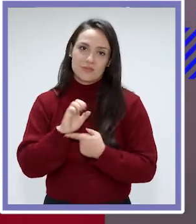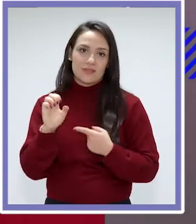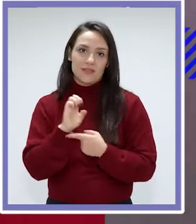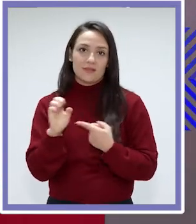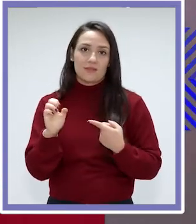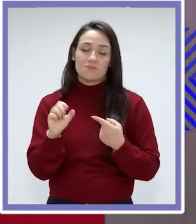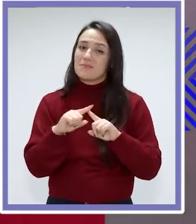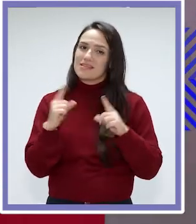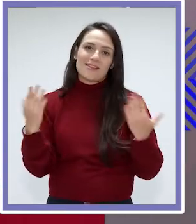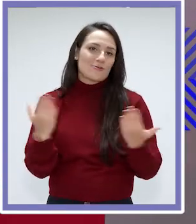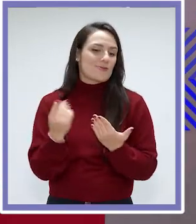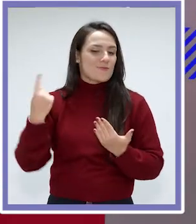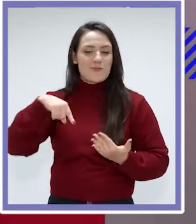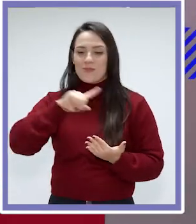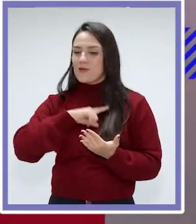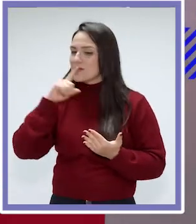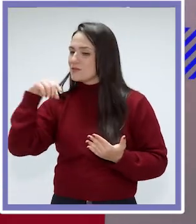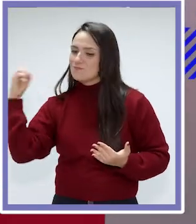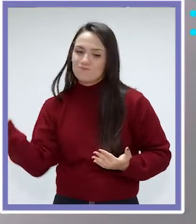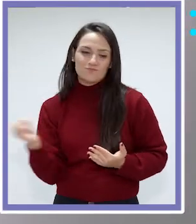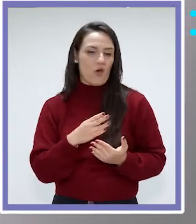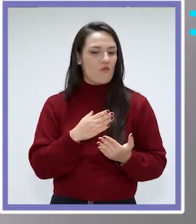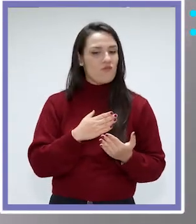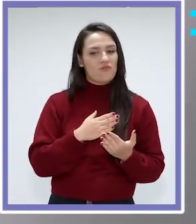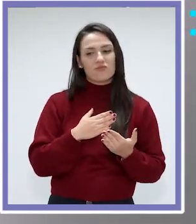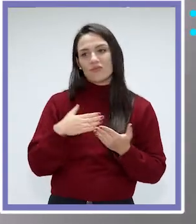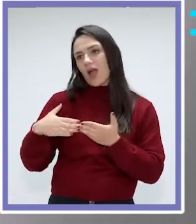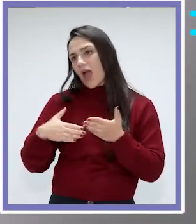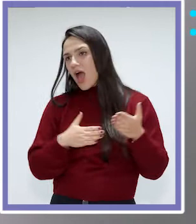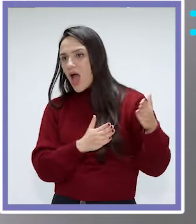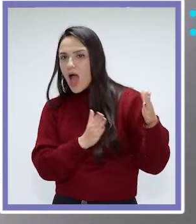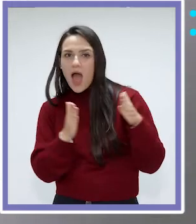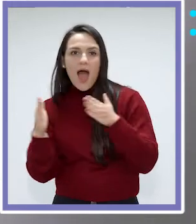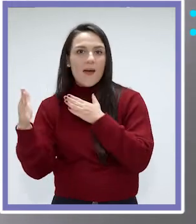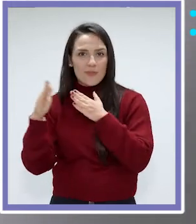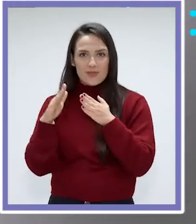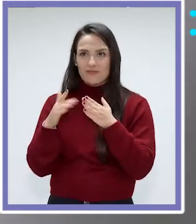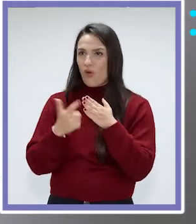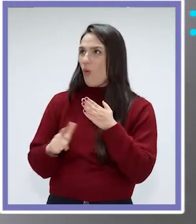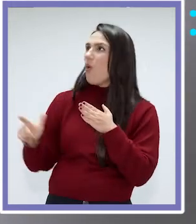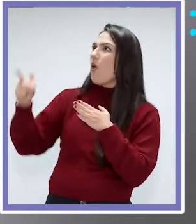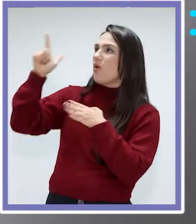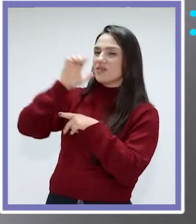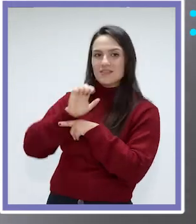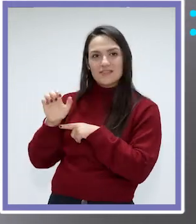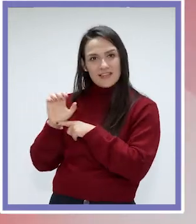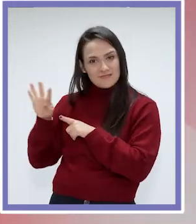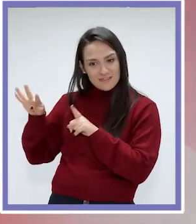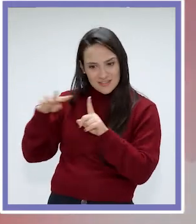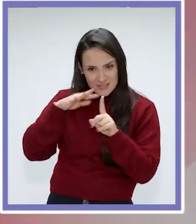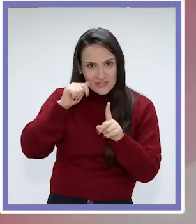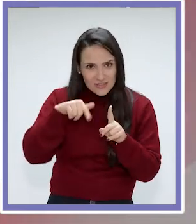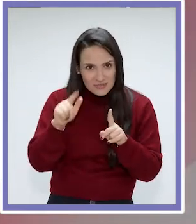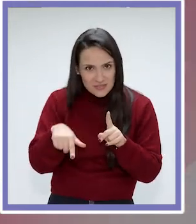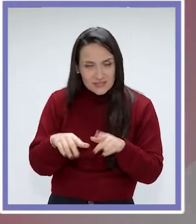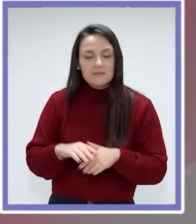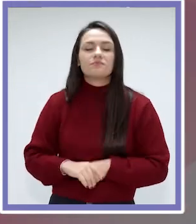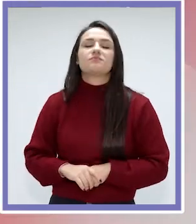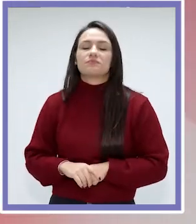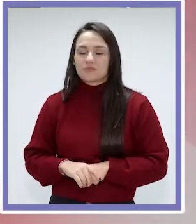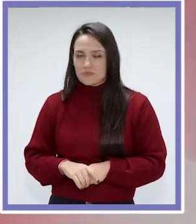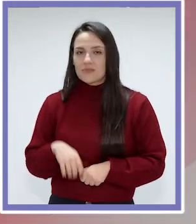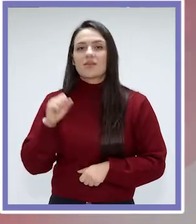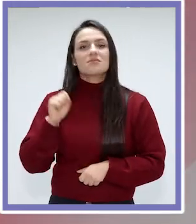ser meio ou o início de um outro caminho para até chamar a atenção de outros estados também, né? Sim, é uma